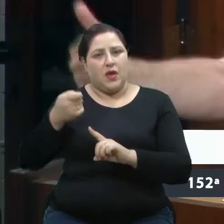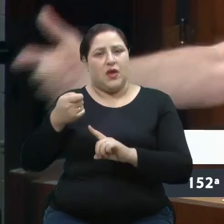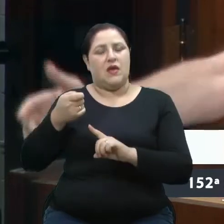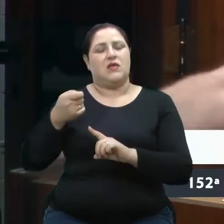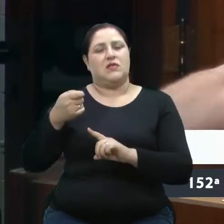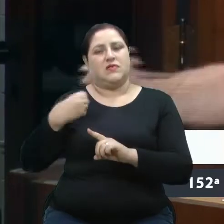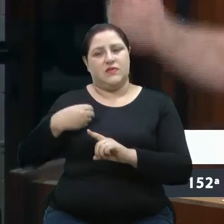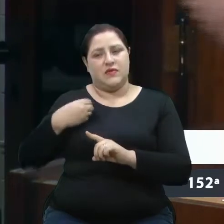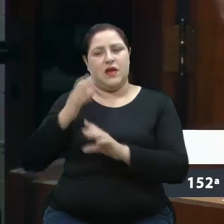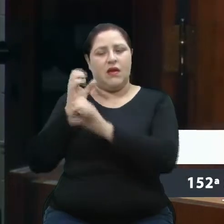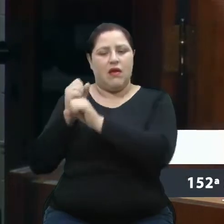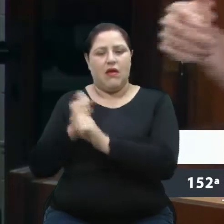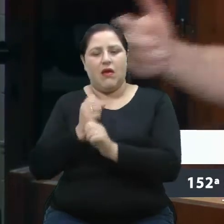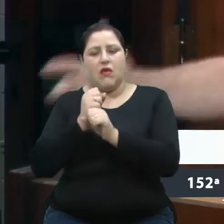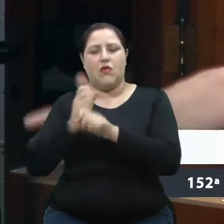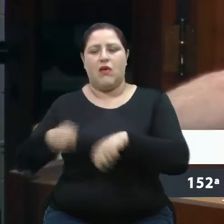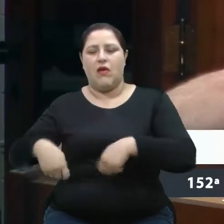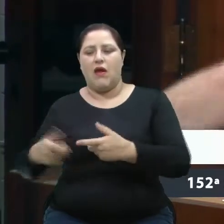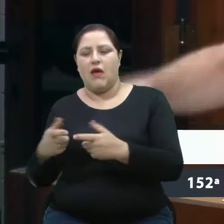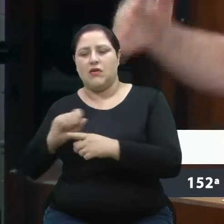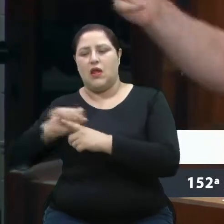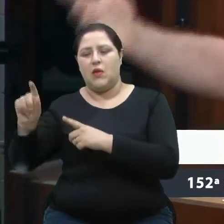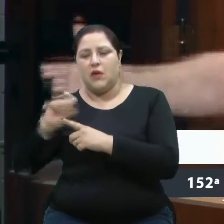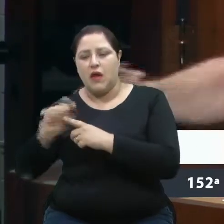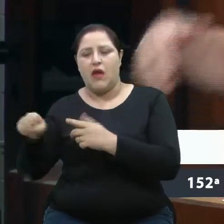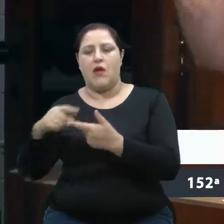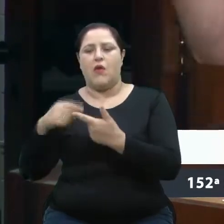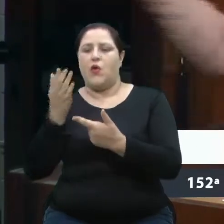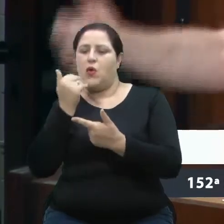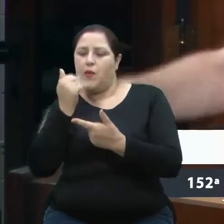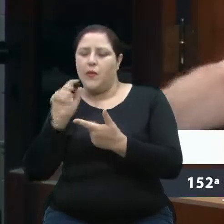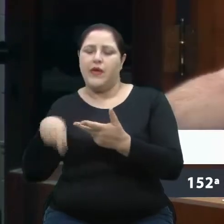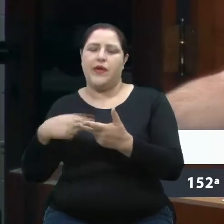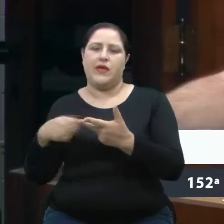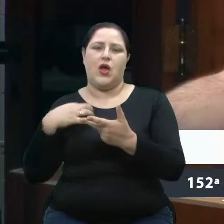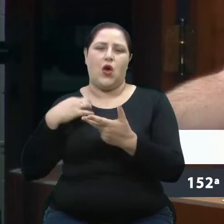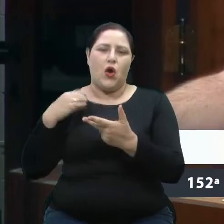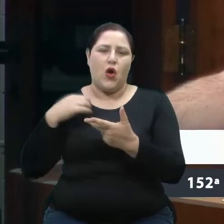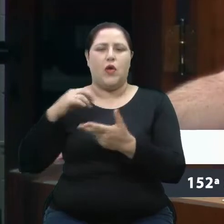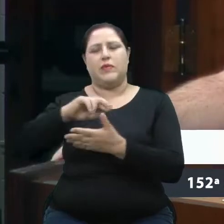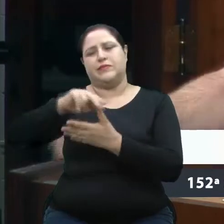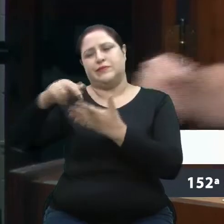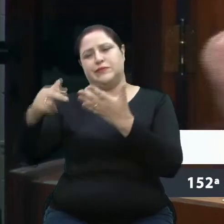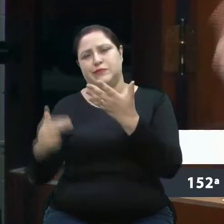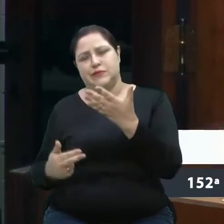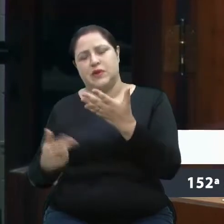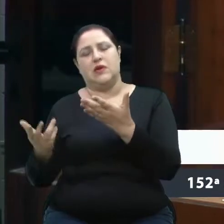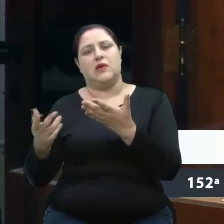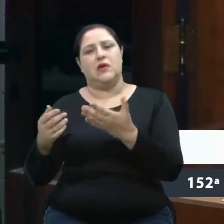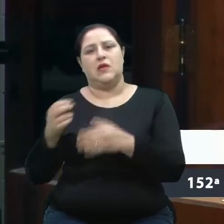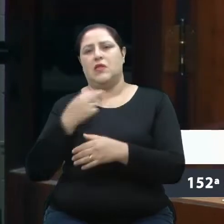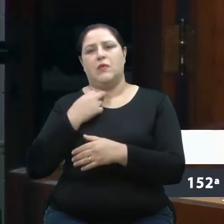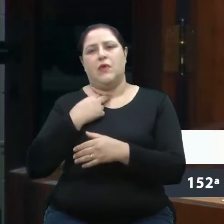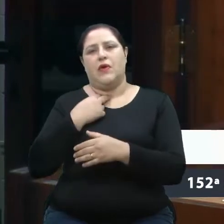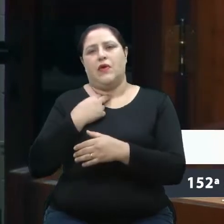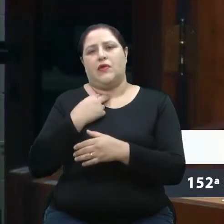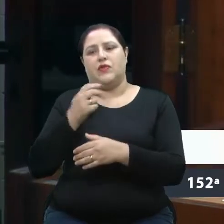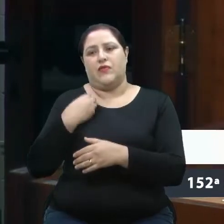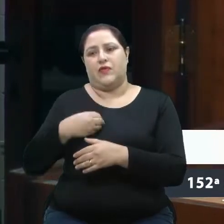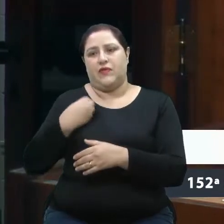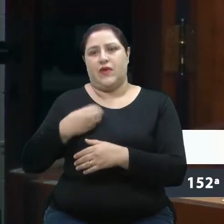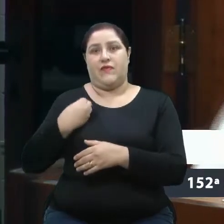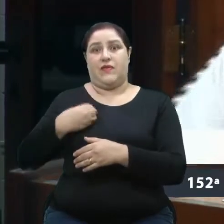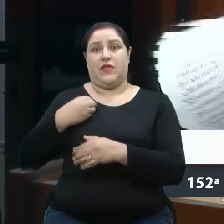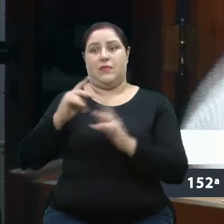então calculamos quanto vamos gastar de aluguel, de comida, de vestuário e por aí vai. Não é possível que vivamos uma vida de alguém